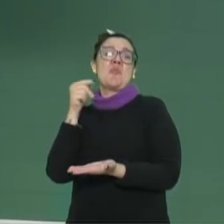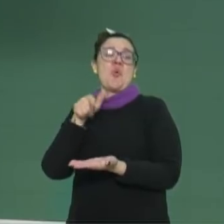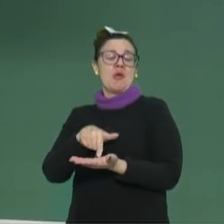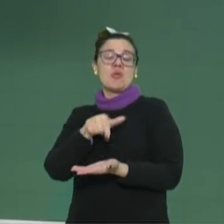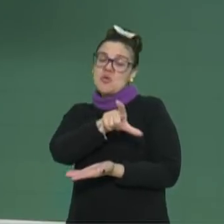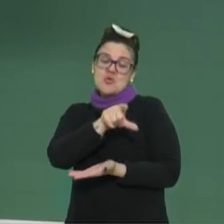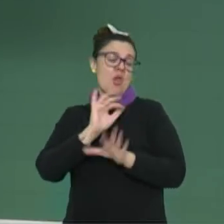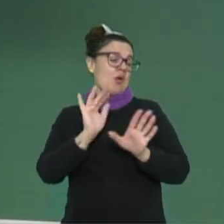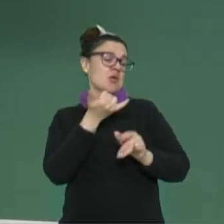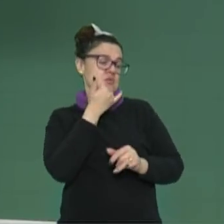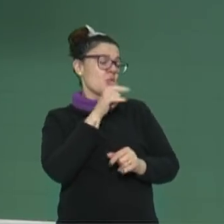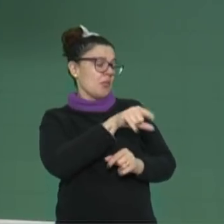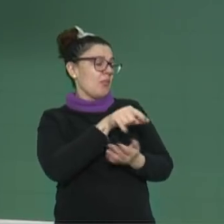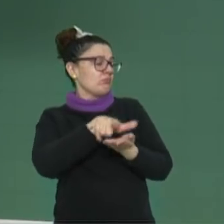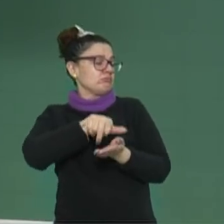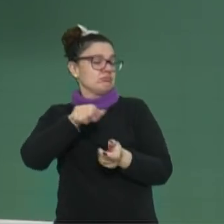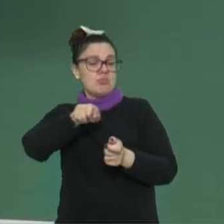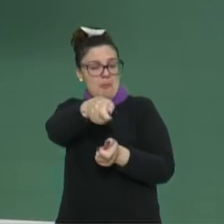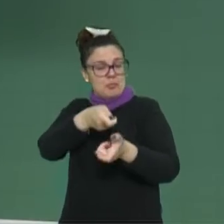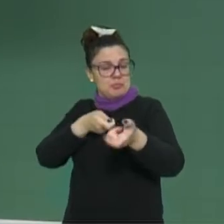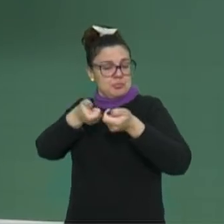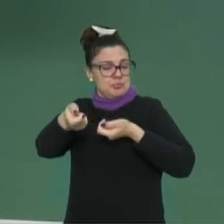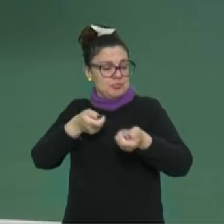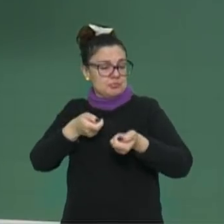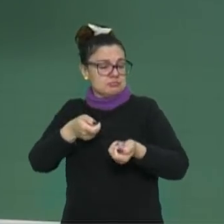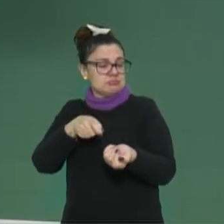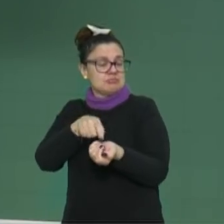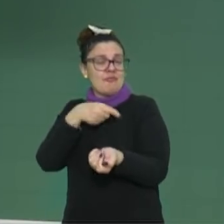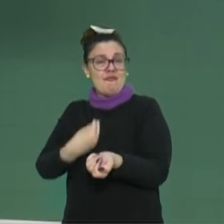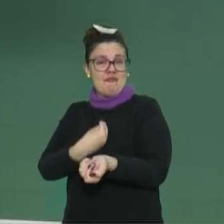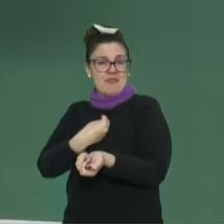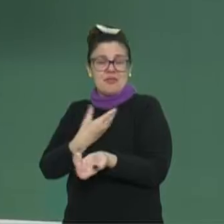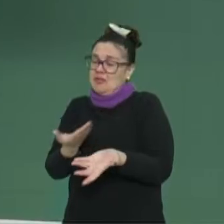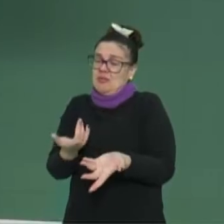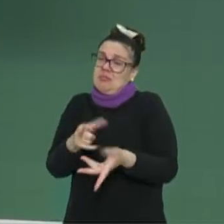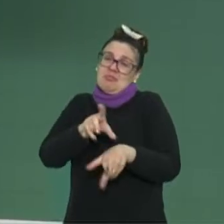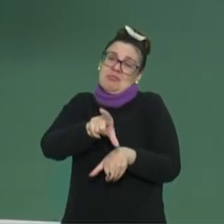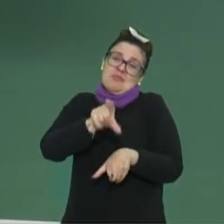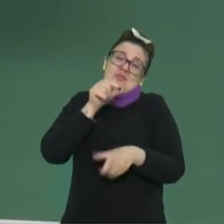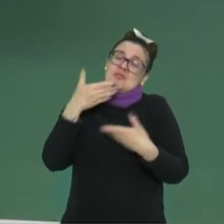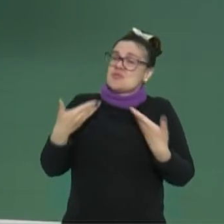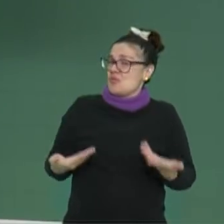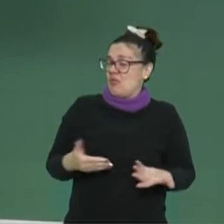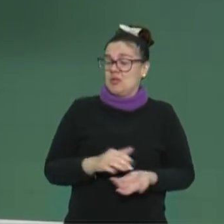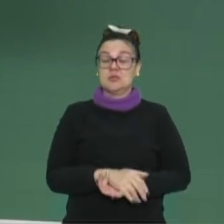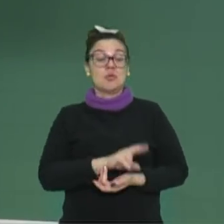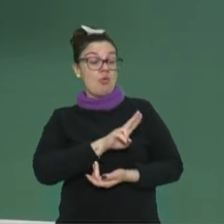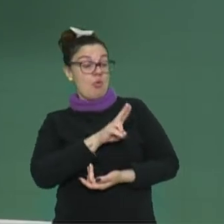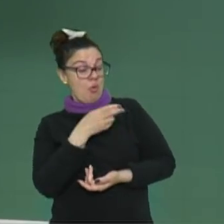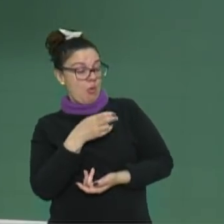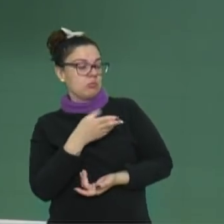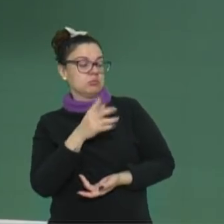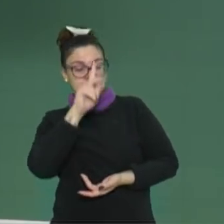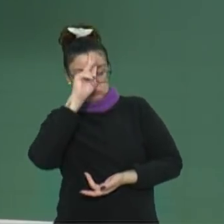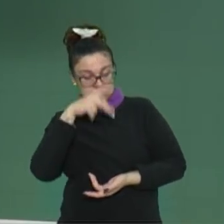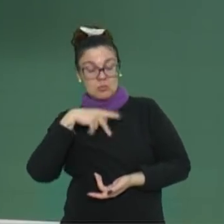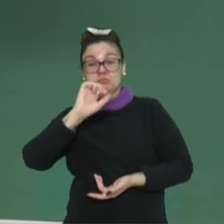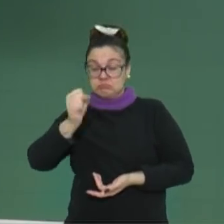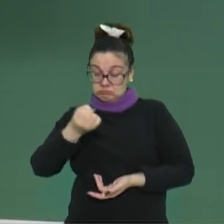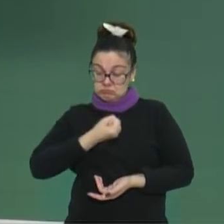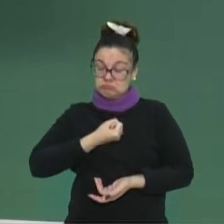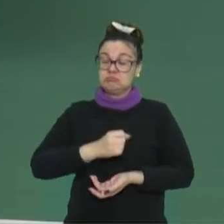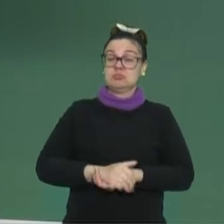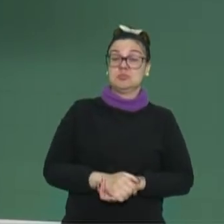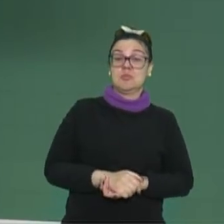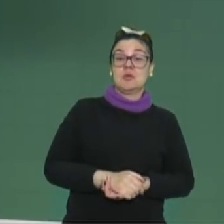desligar os aparelhos ou não. Ou seja, a decisão de manter ou extinguir a própria vida,